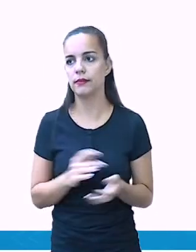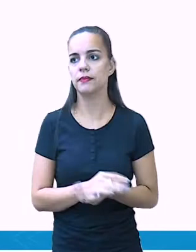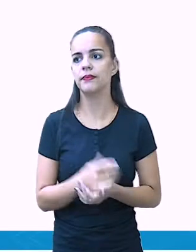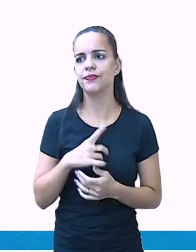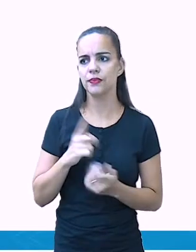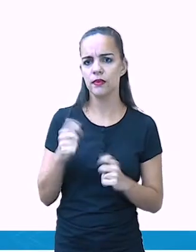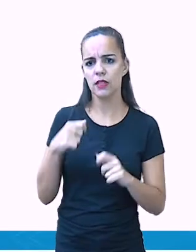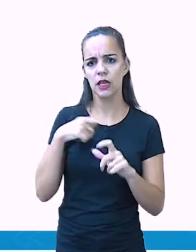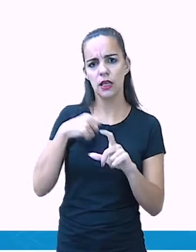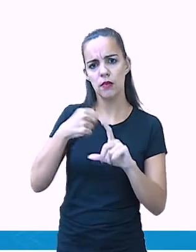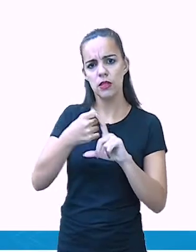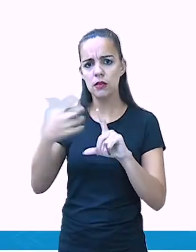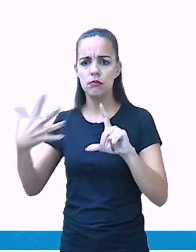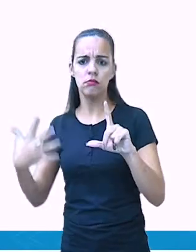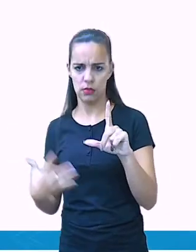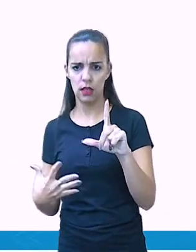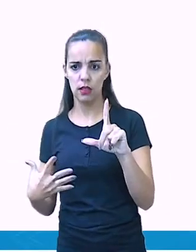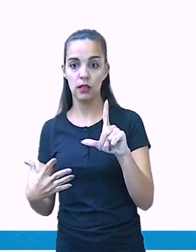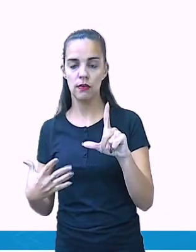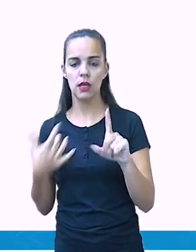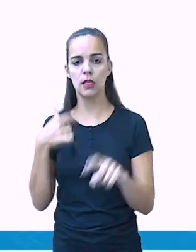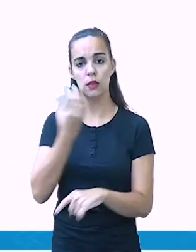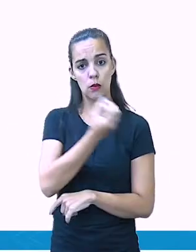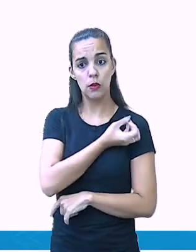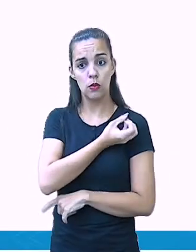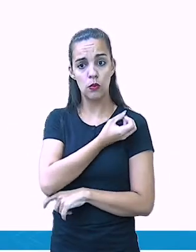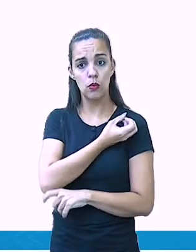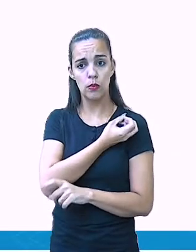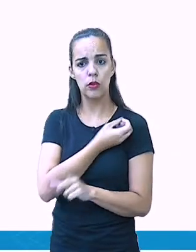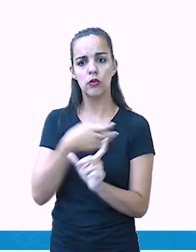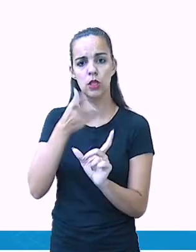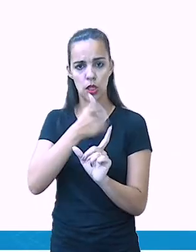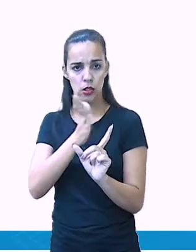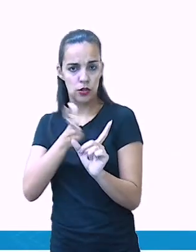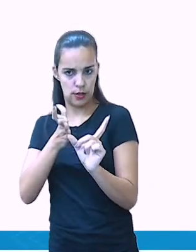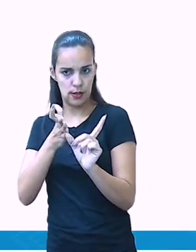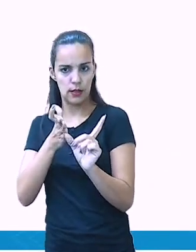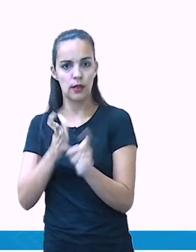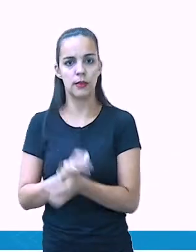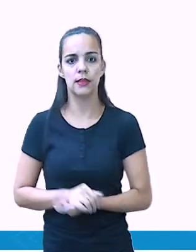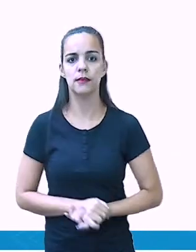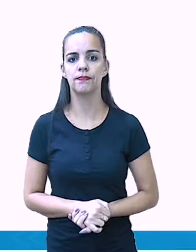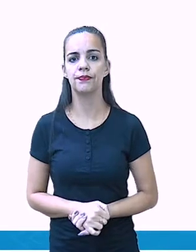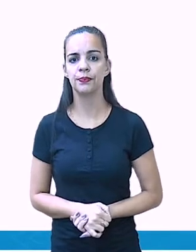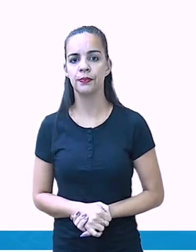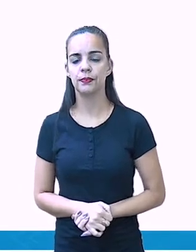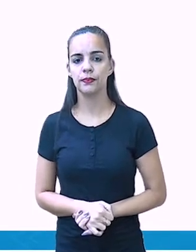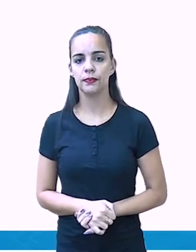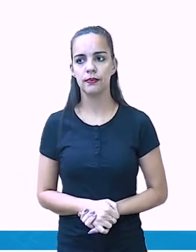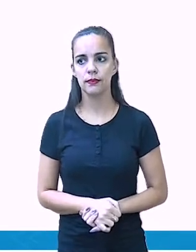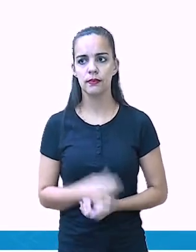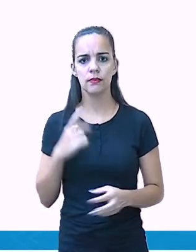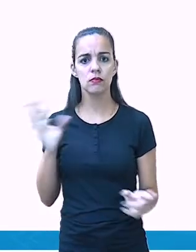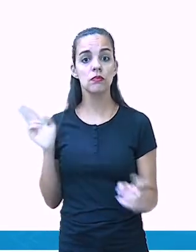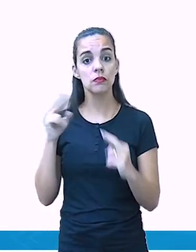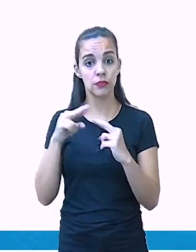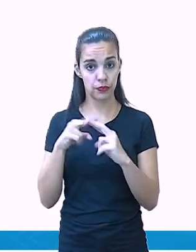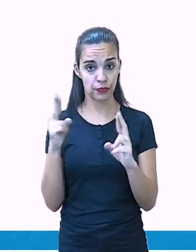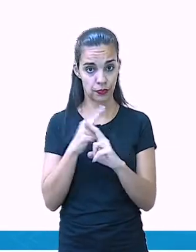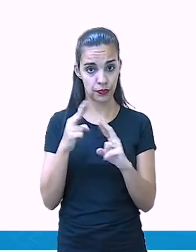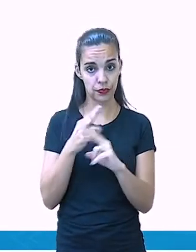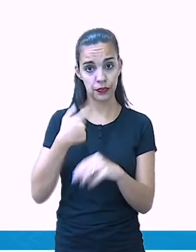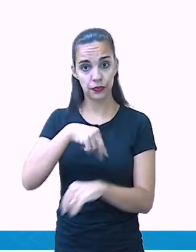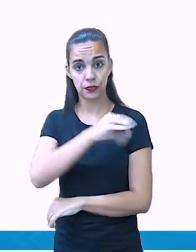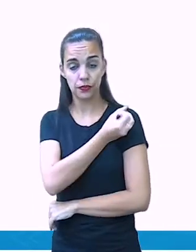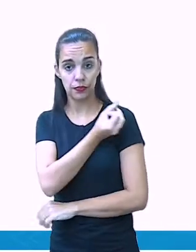essas classificações, elas aparecem na língua portuguesa. Então, vamos conhecer agora. Com relação ao